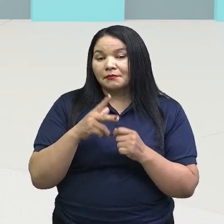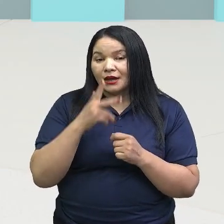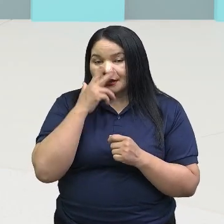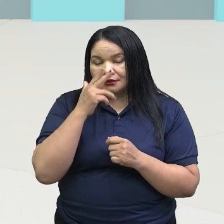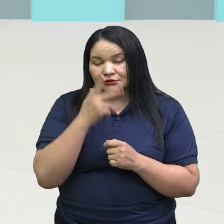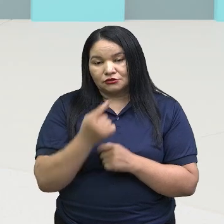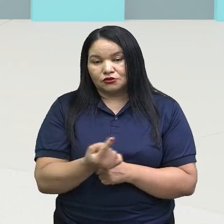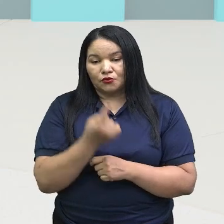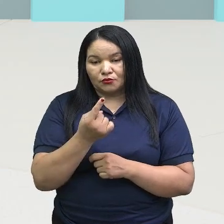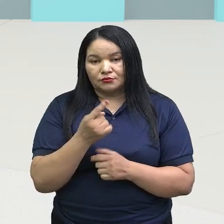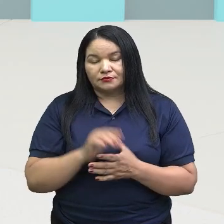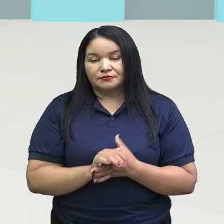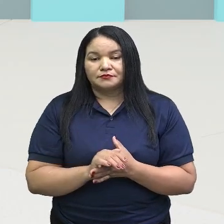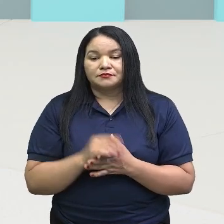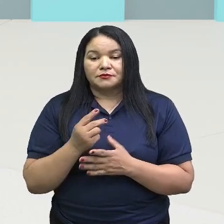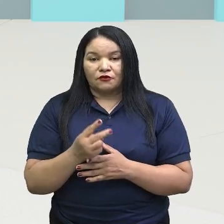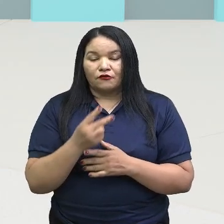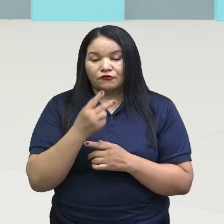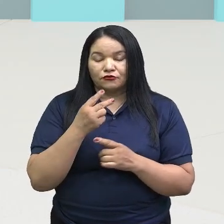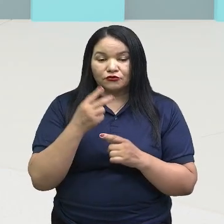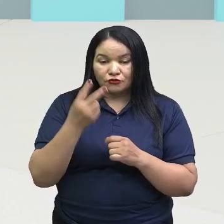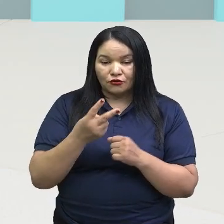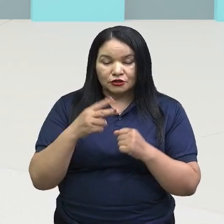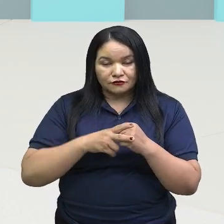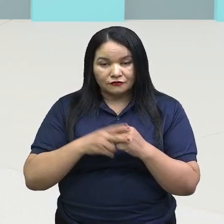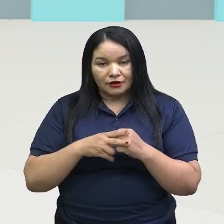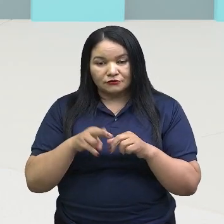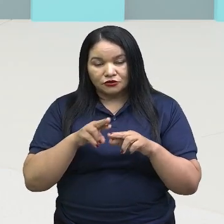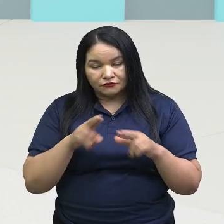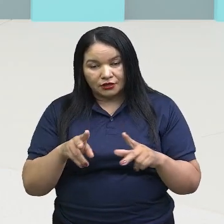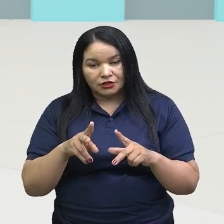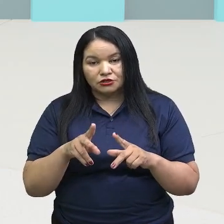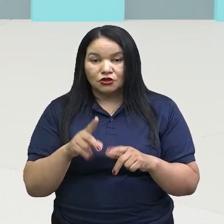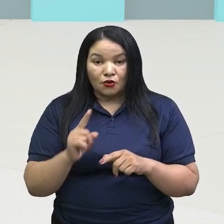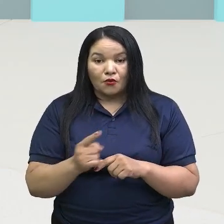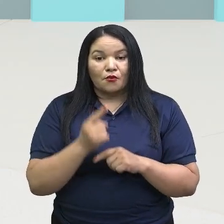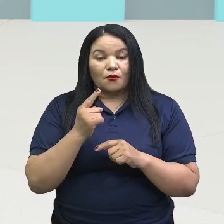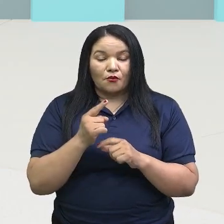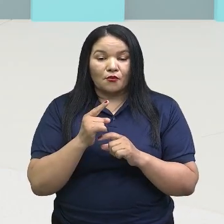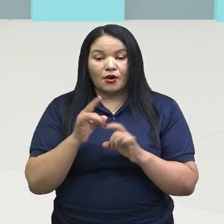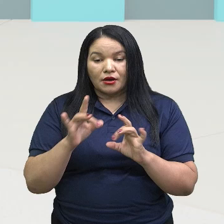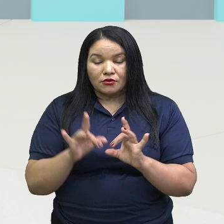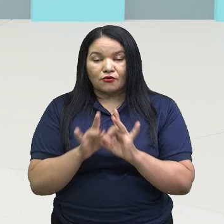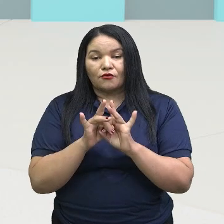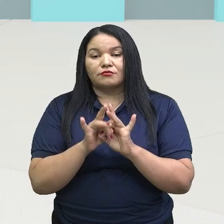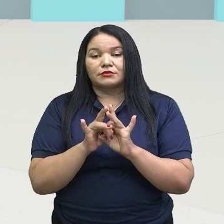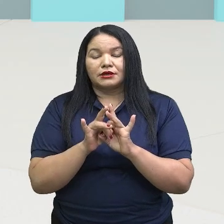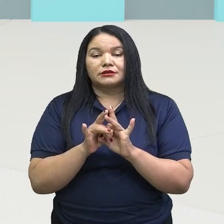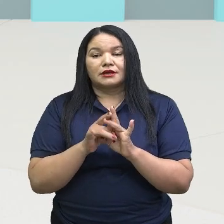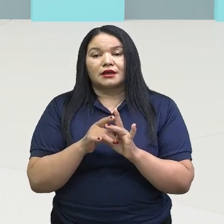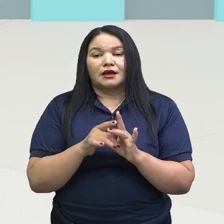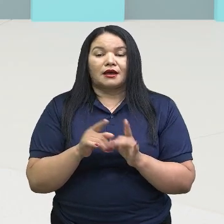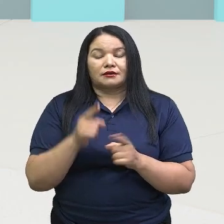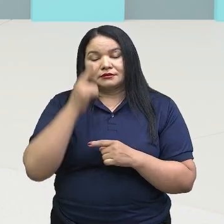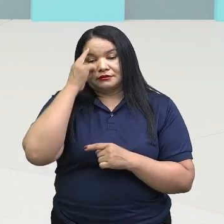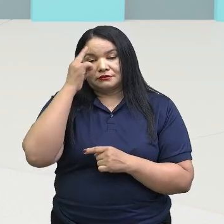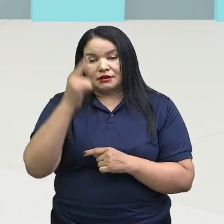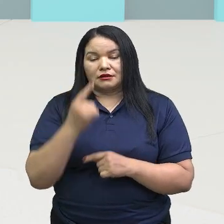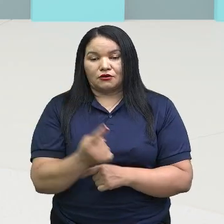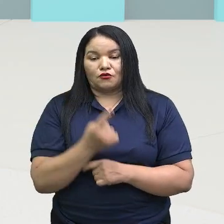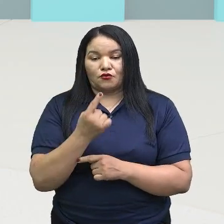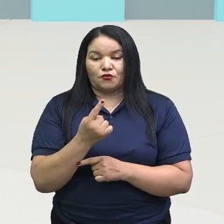caso, eu não tenho dois verbos diferentes. Eu tenho dois verbos que se encaminham para uma mesma ideia. E quando